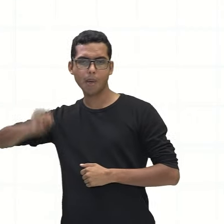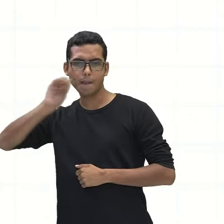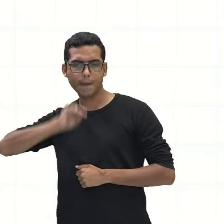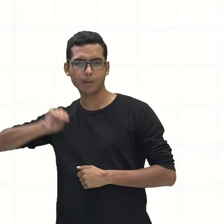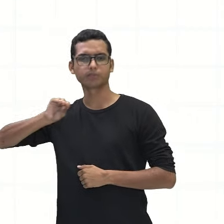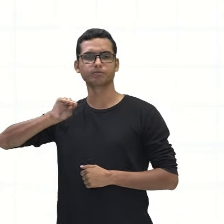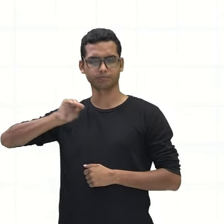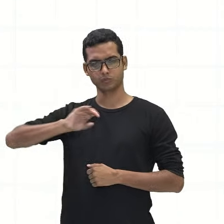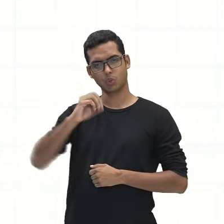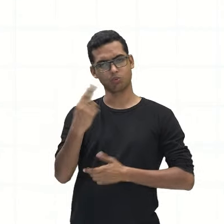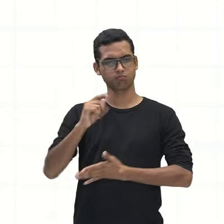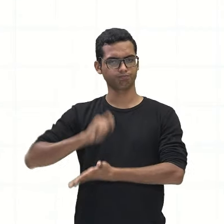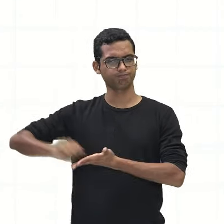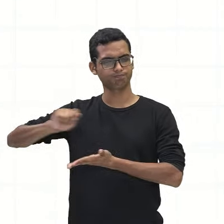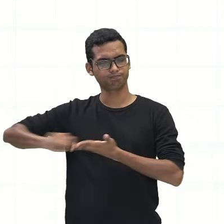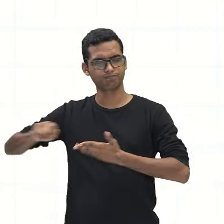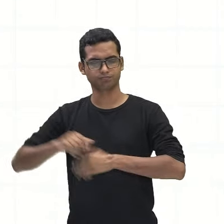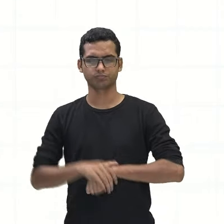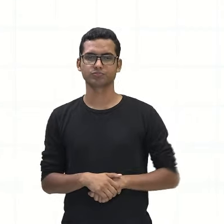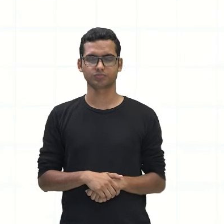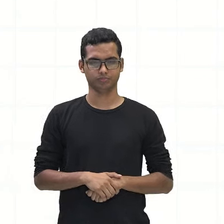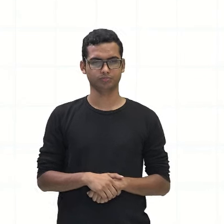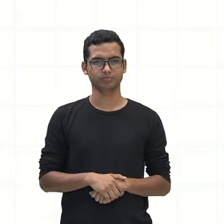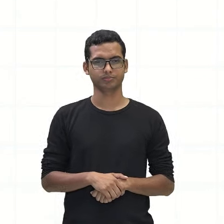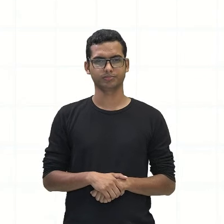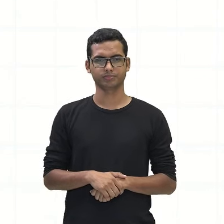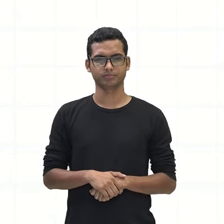são palavras escritas e